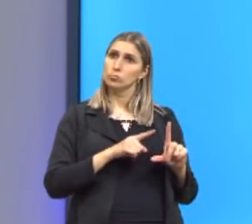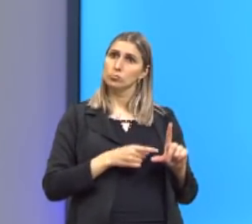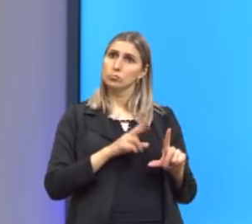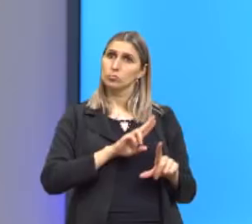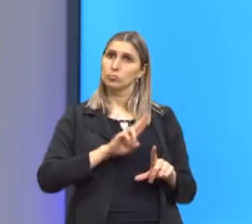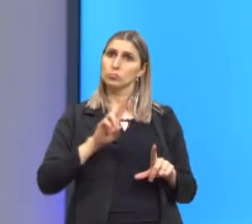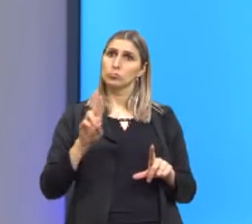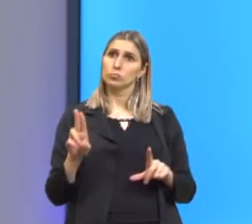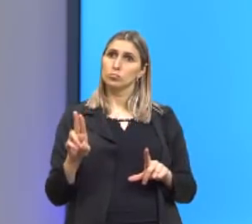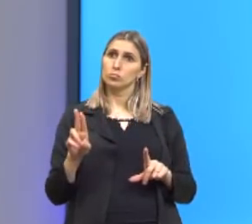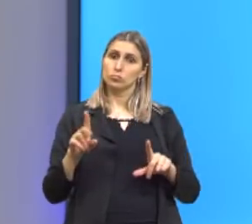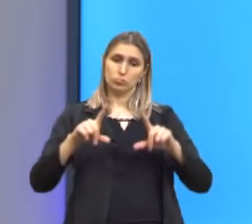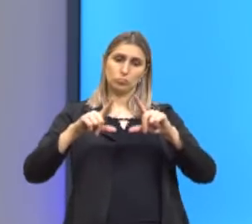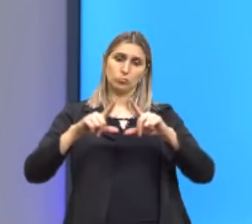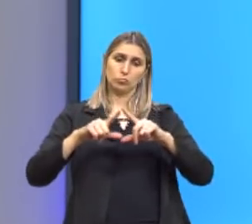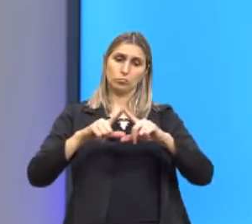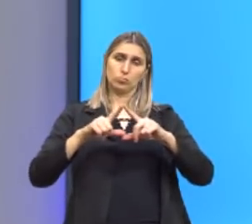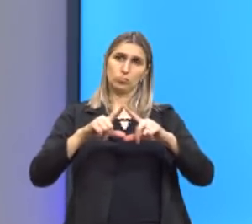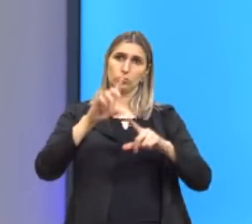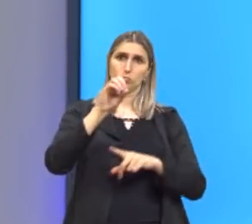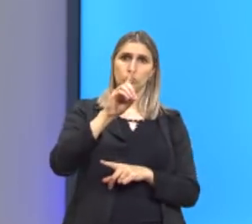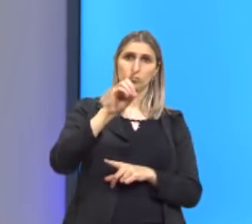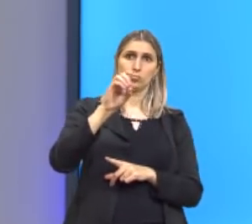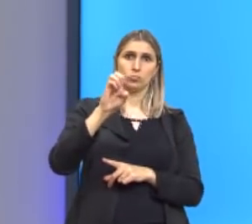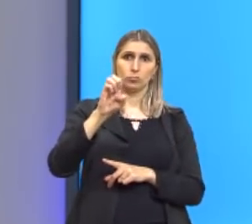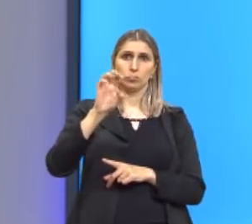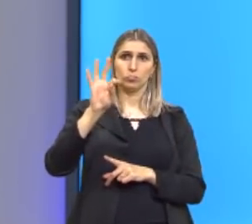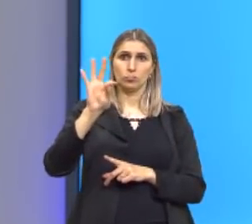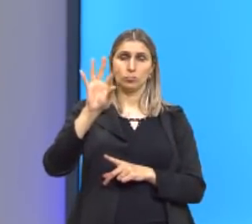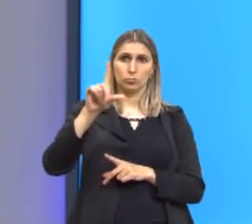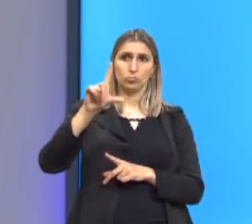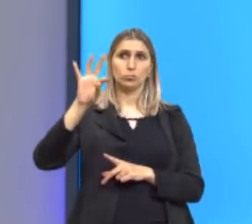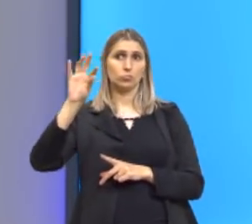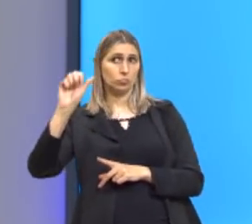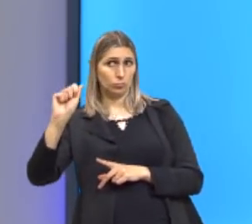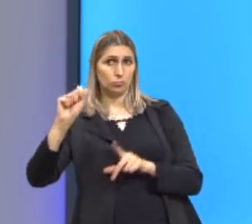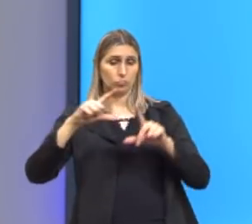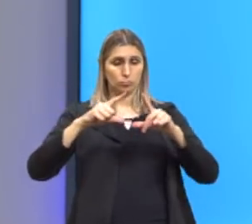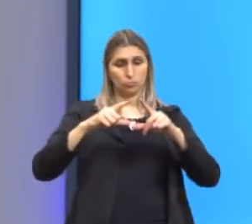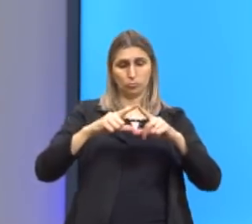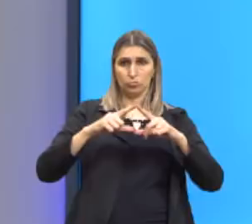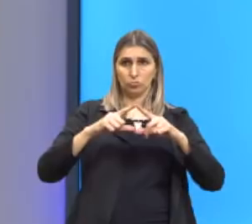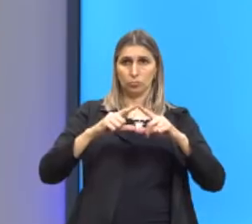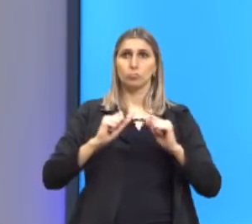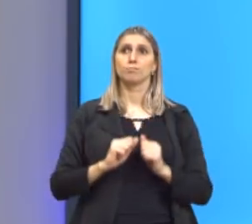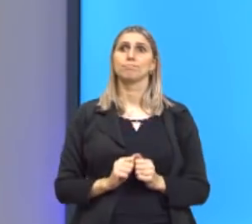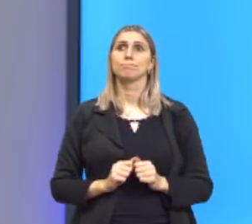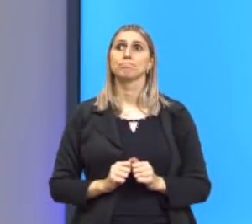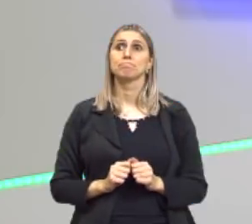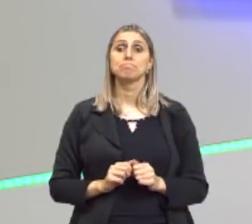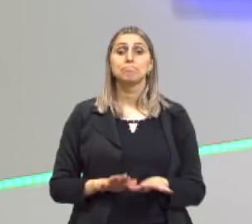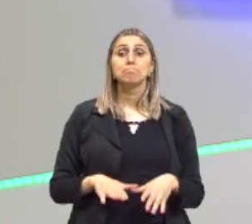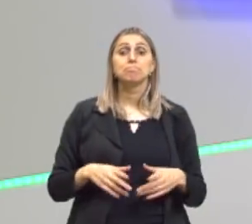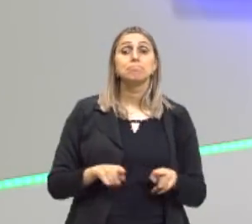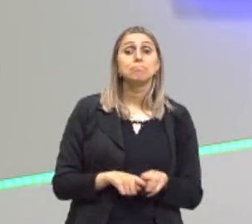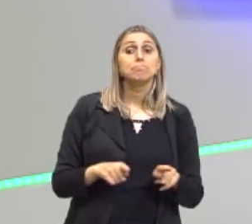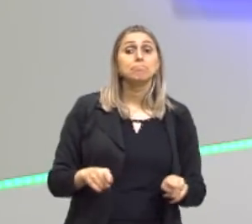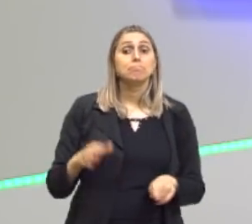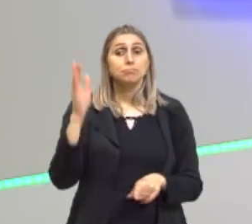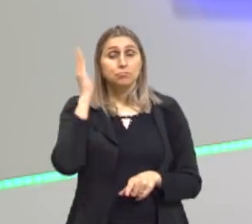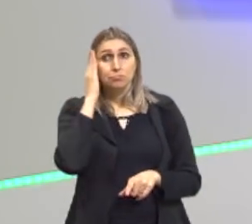de ângulo delta. Podia ser beta, mas enfim, em alguns livros trazem ângulo beta. Mas eu, o que eu sei